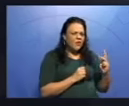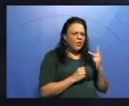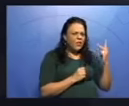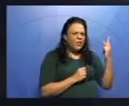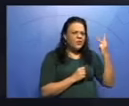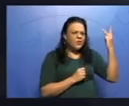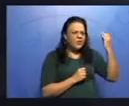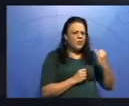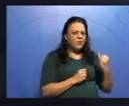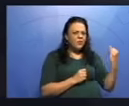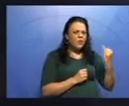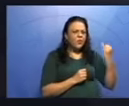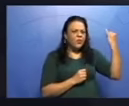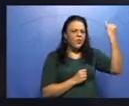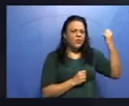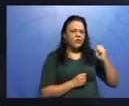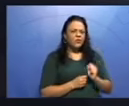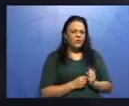escritor brasileiro.